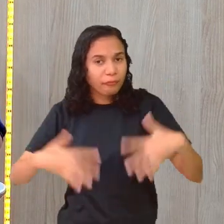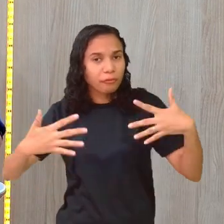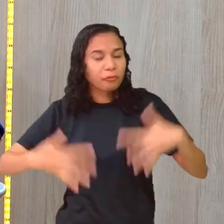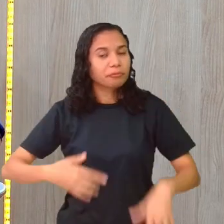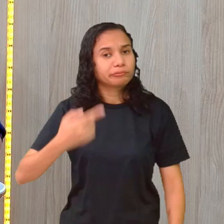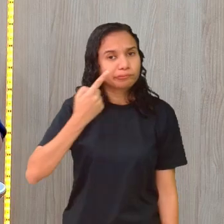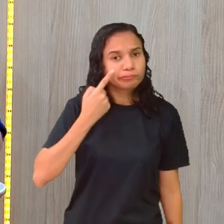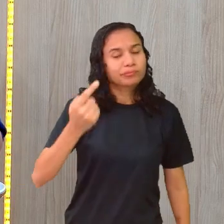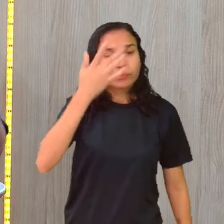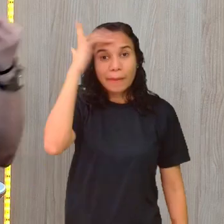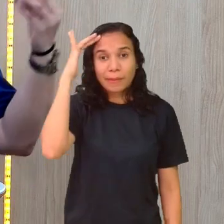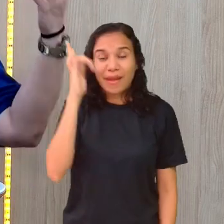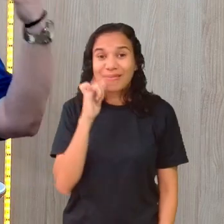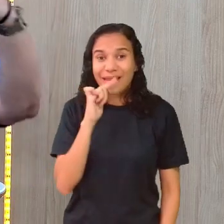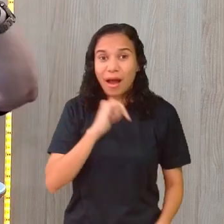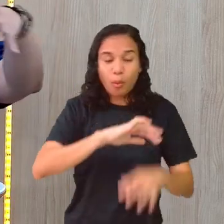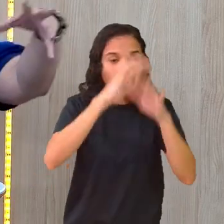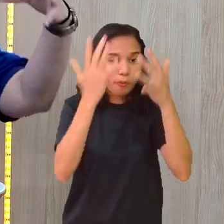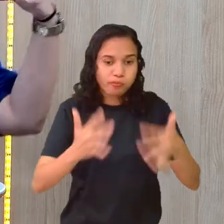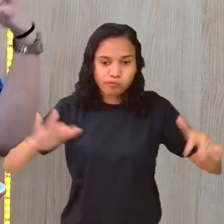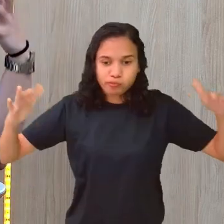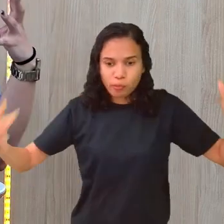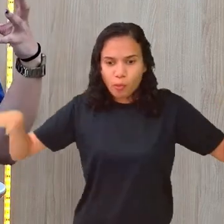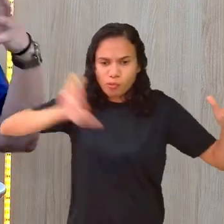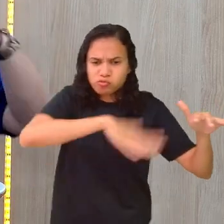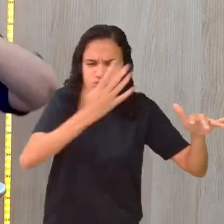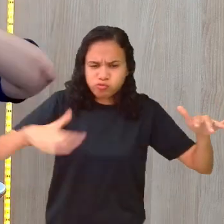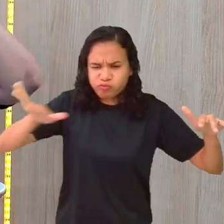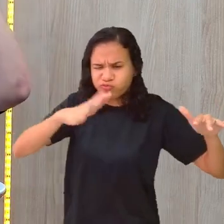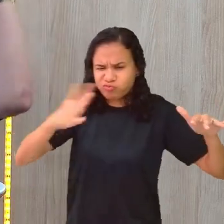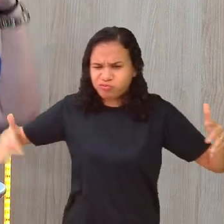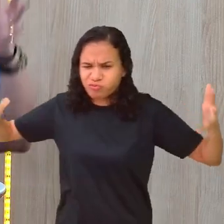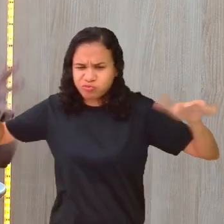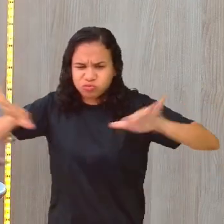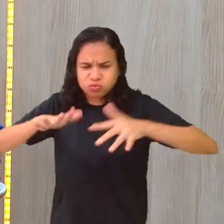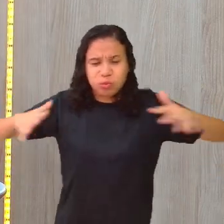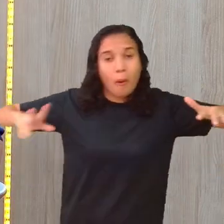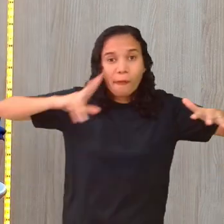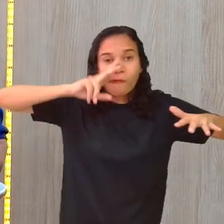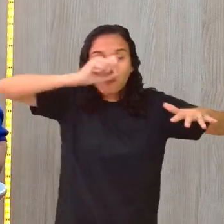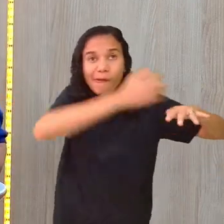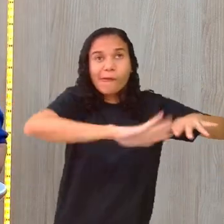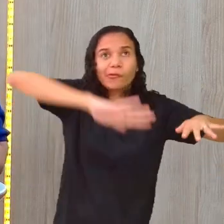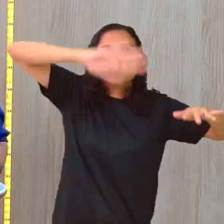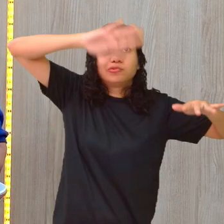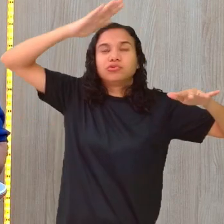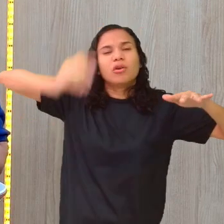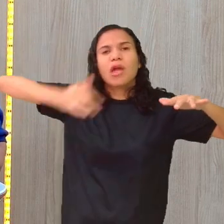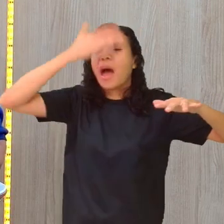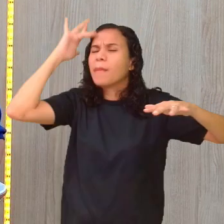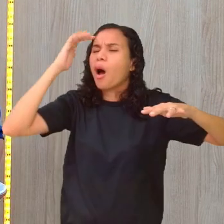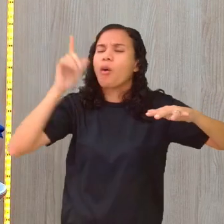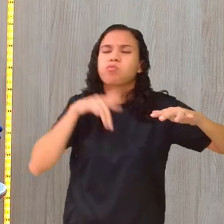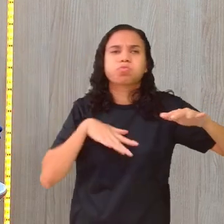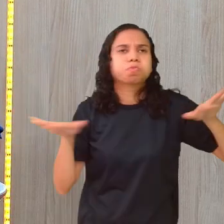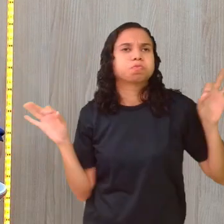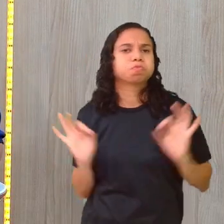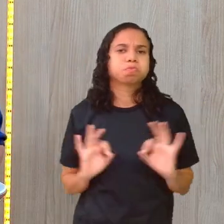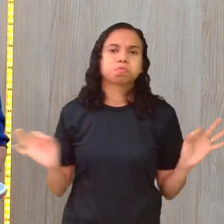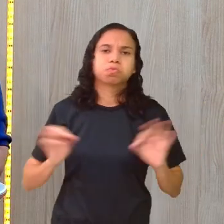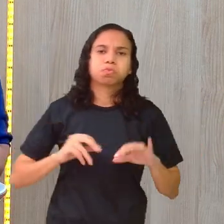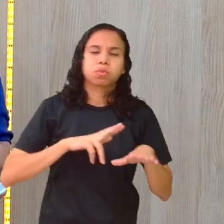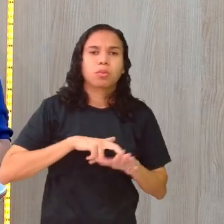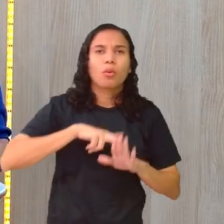você está num mar agitadíssimo, né? Com aquelas ondas gigantes. E os surfistas de onda